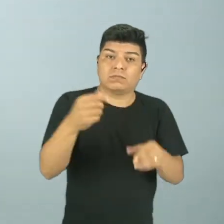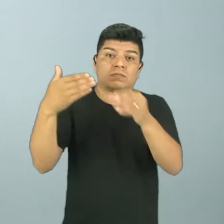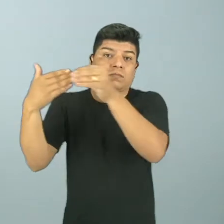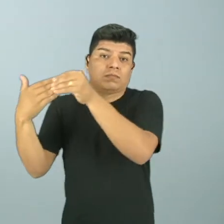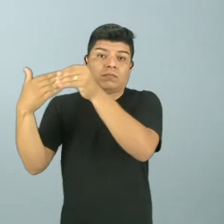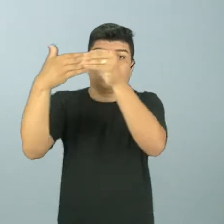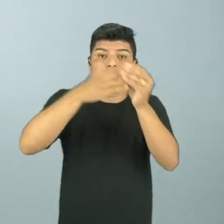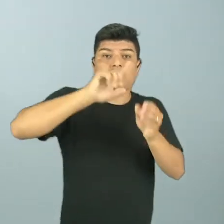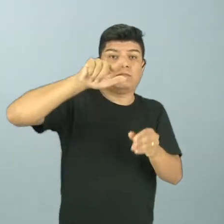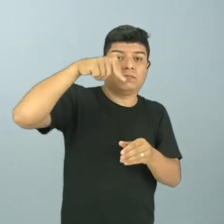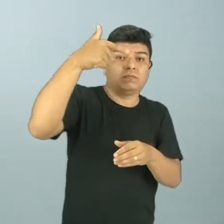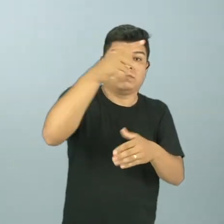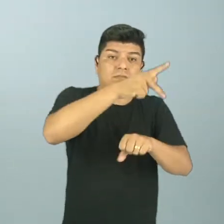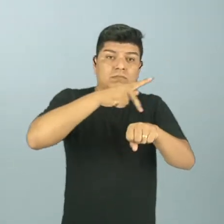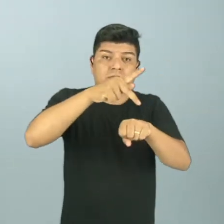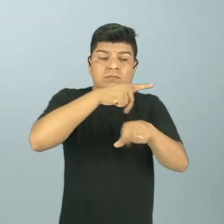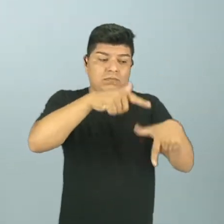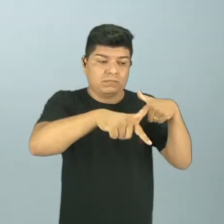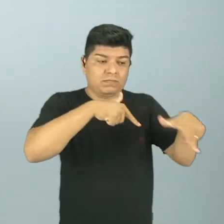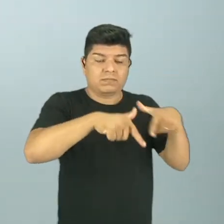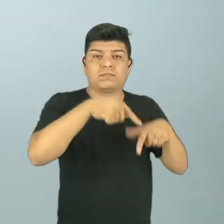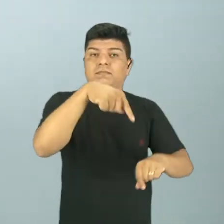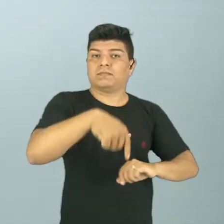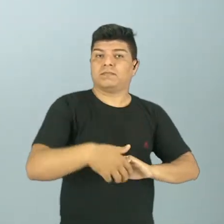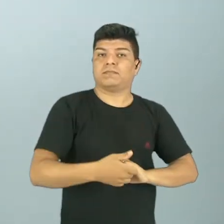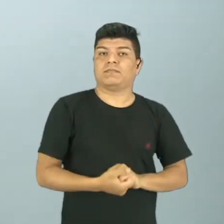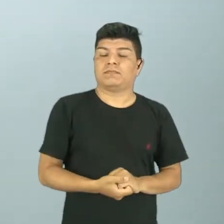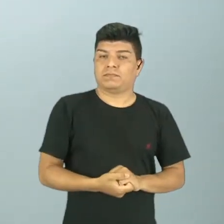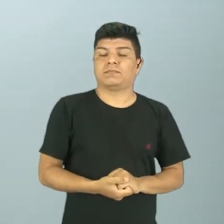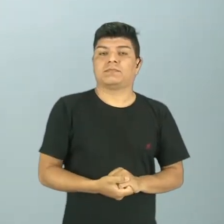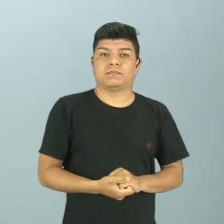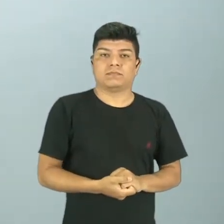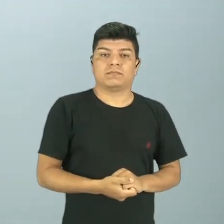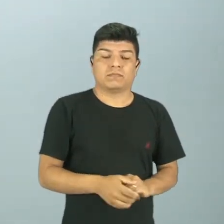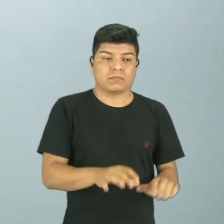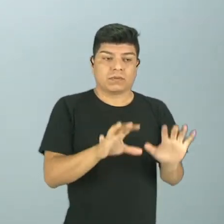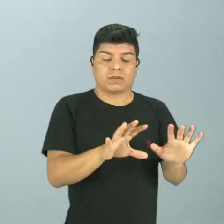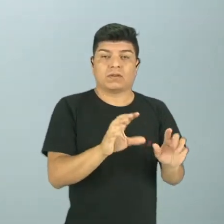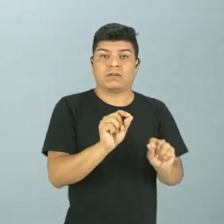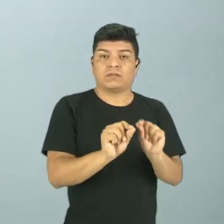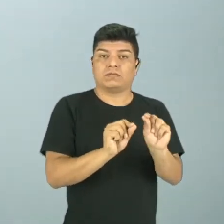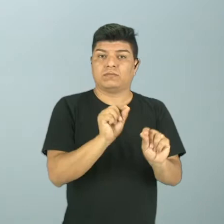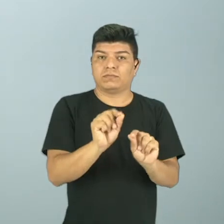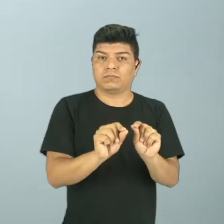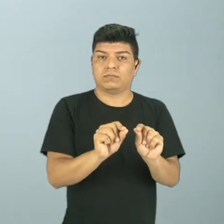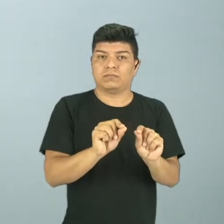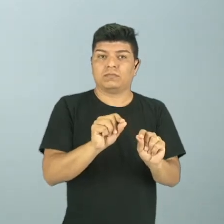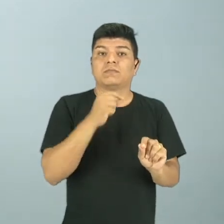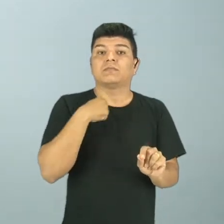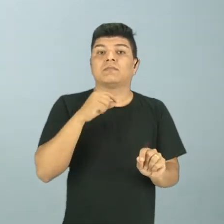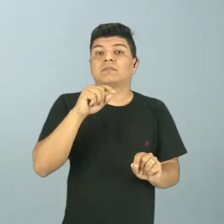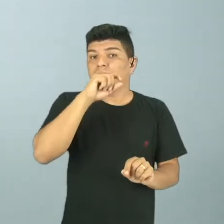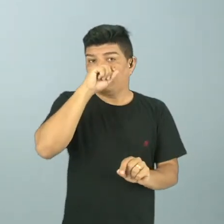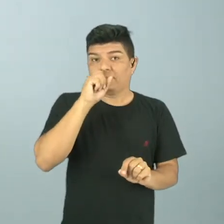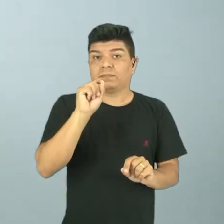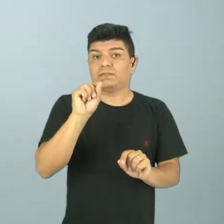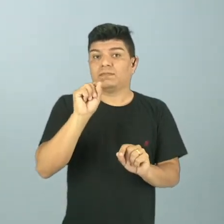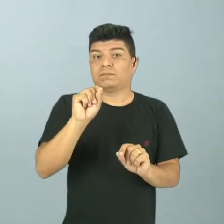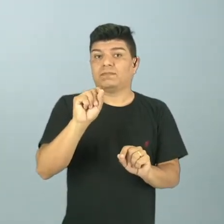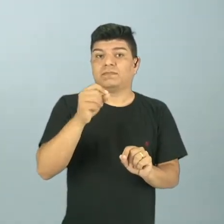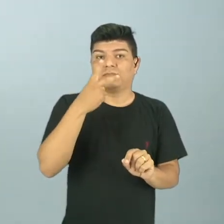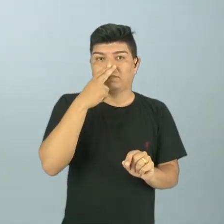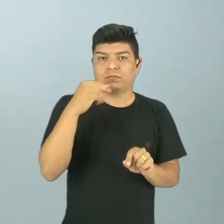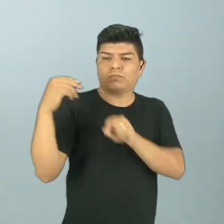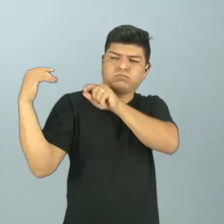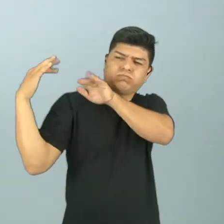mão de obra de fora para trabalhar aqui no Brasil. E aí esse momento vai resultar em grandes ondas